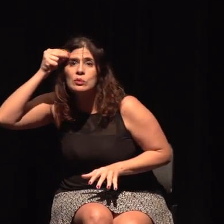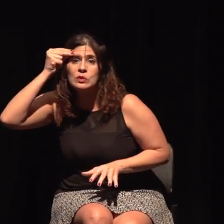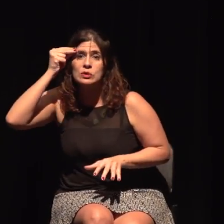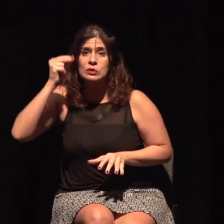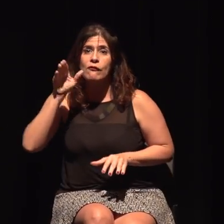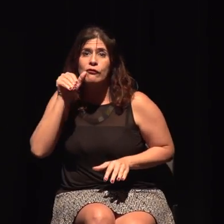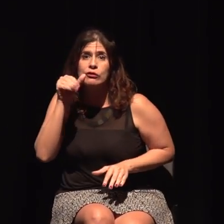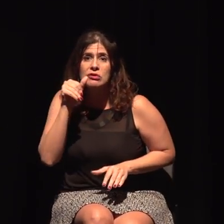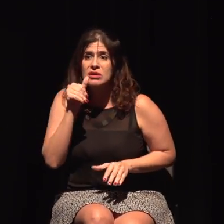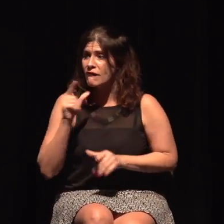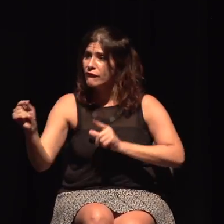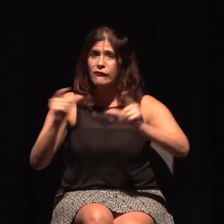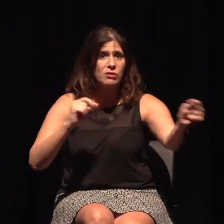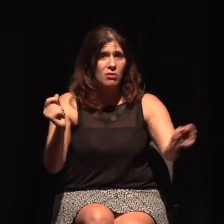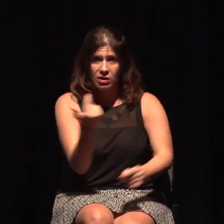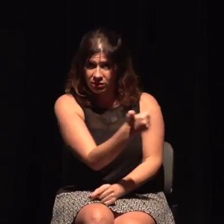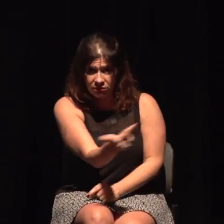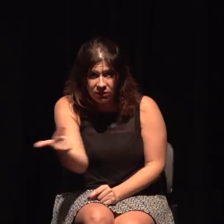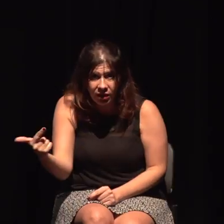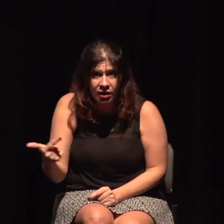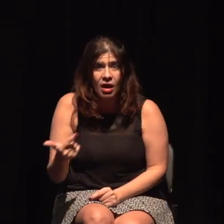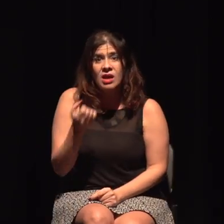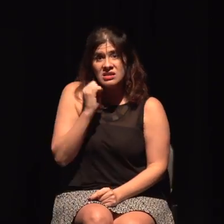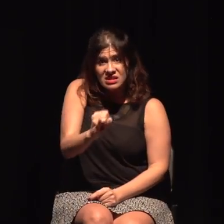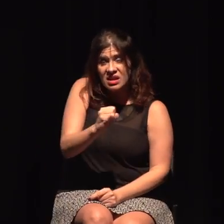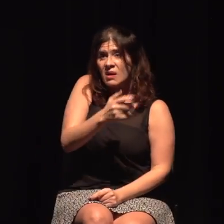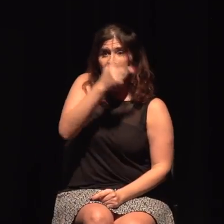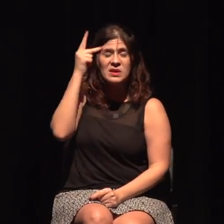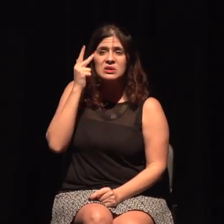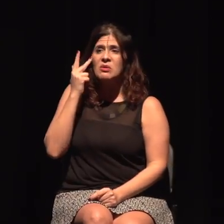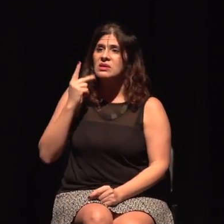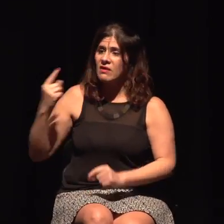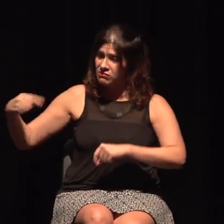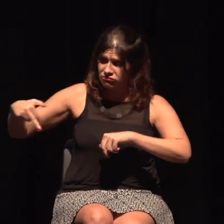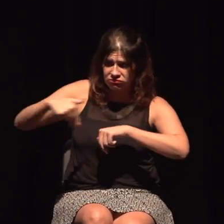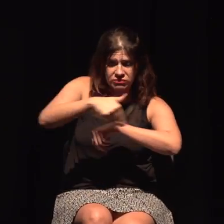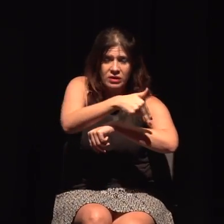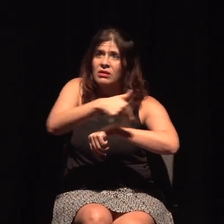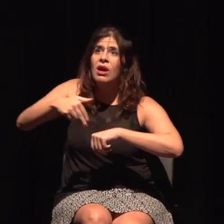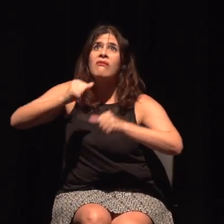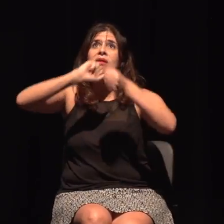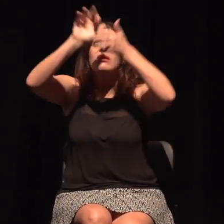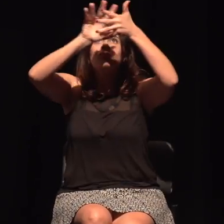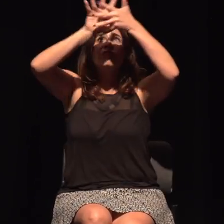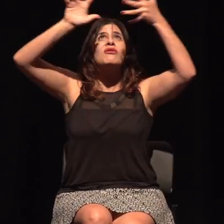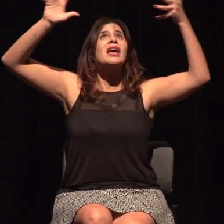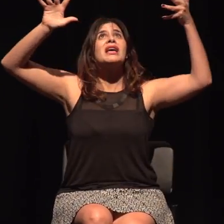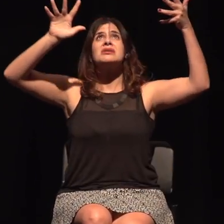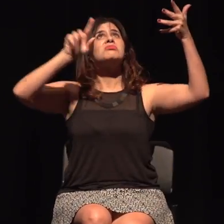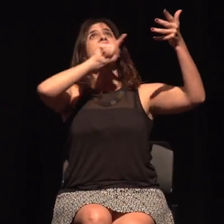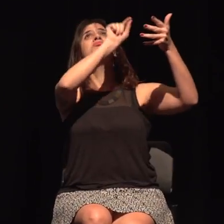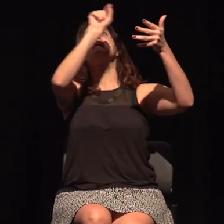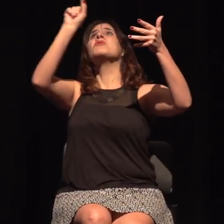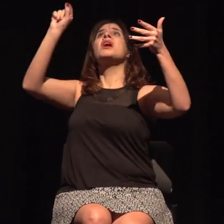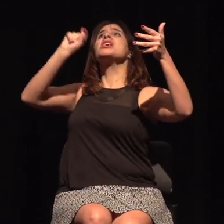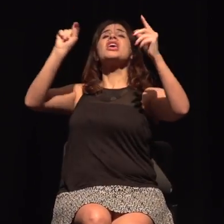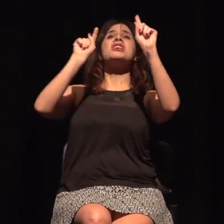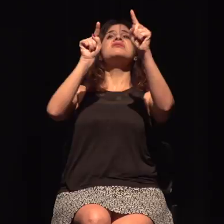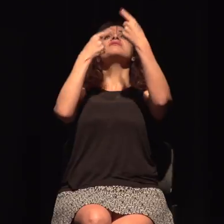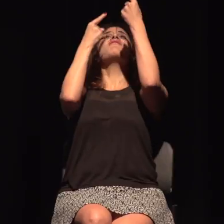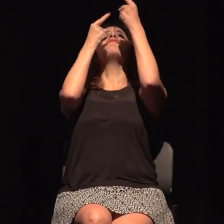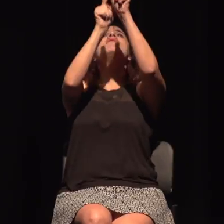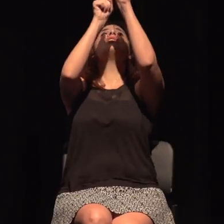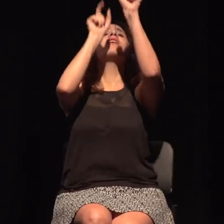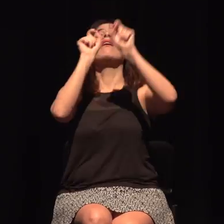funcionários municipais já não tivessem ido embora, como se neutrinos não nos atravessassem e atravessam, como se a própria Via Láctea, como se o